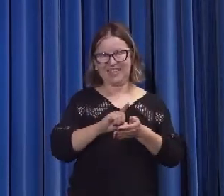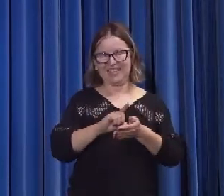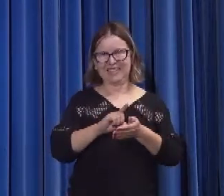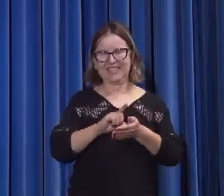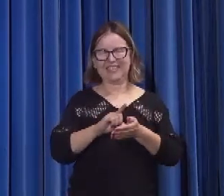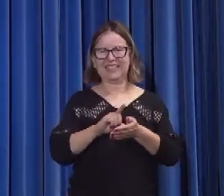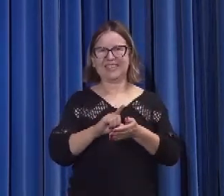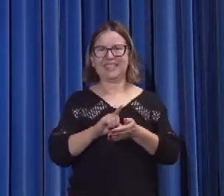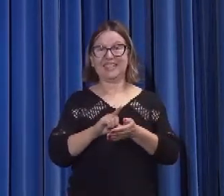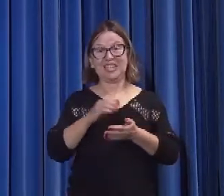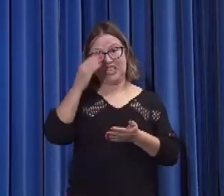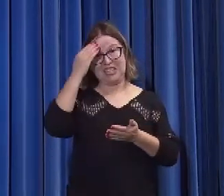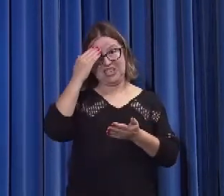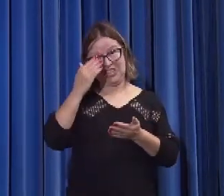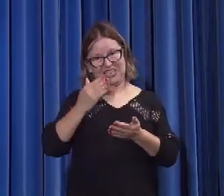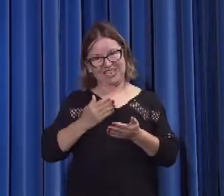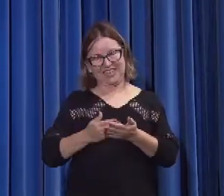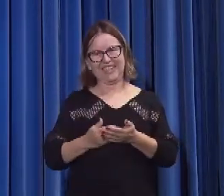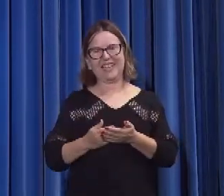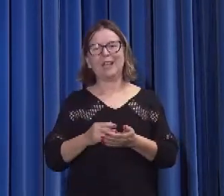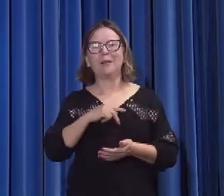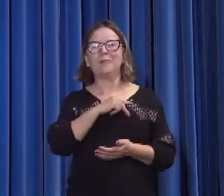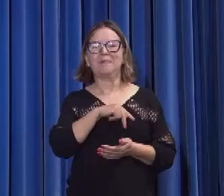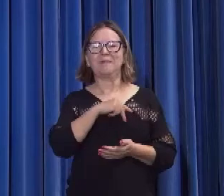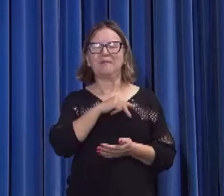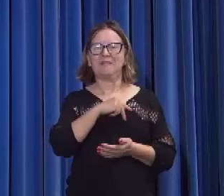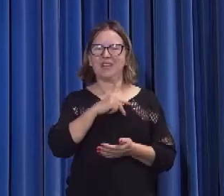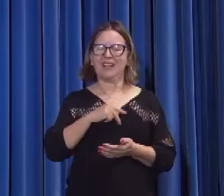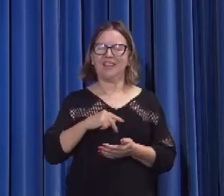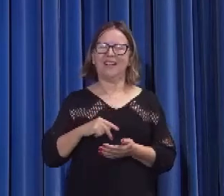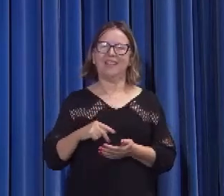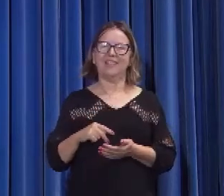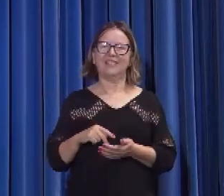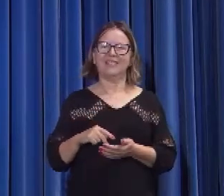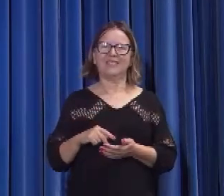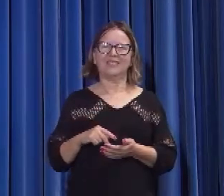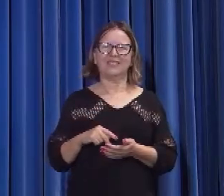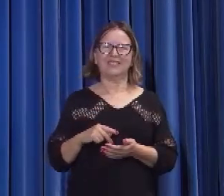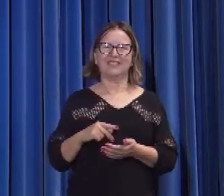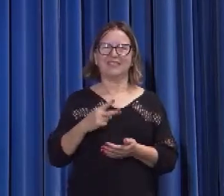sido alcançado pelo Senhor, ele também considera, só que como perda.